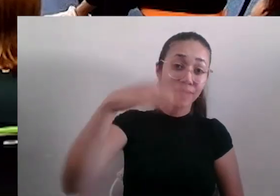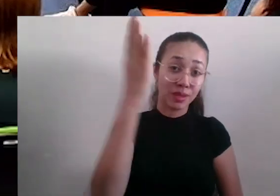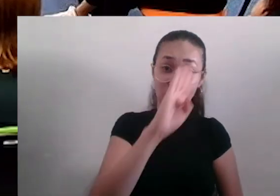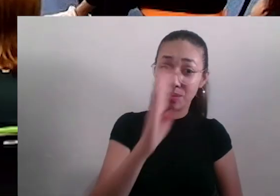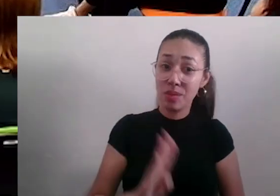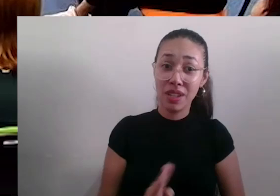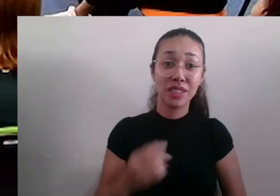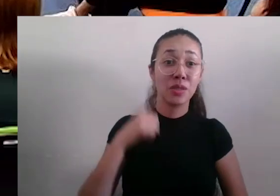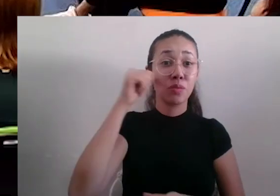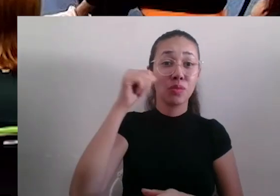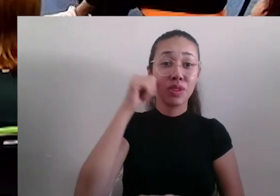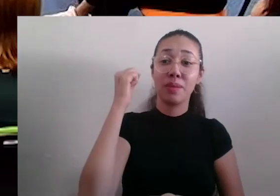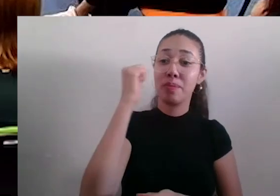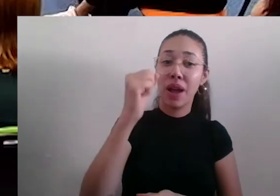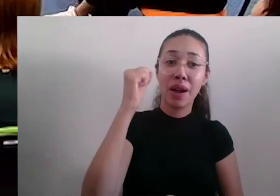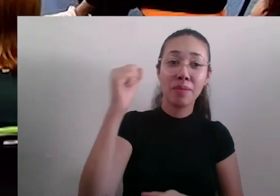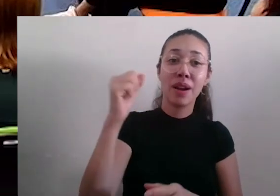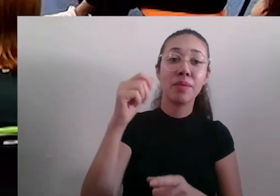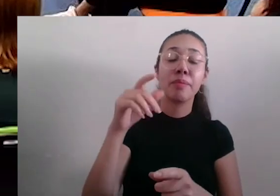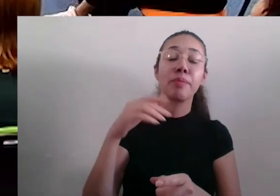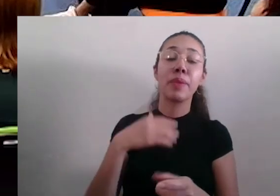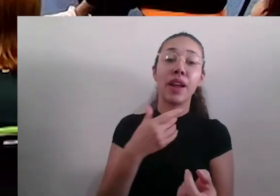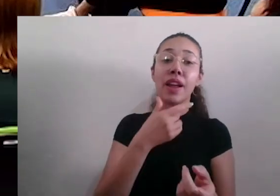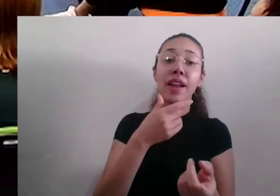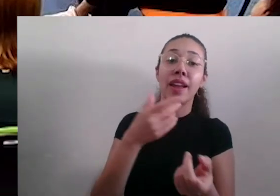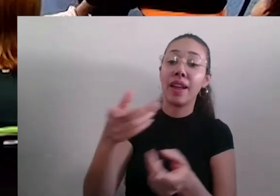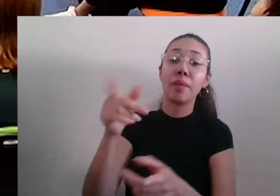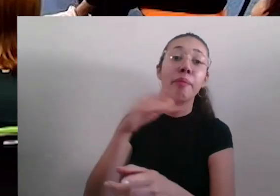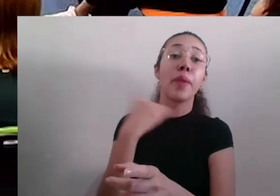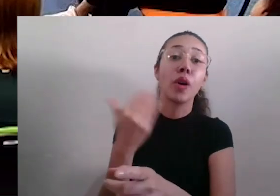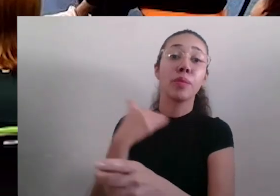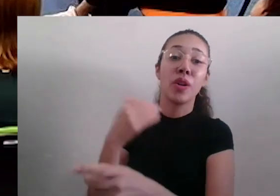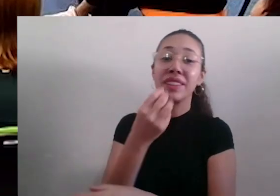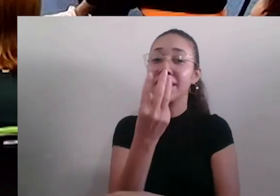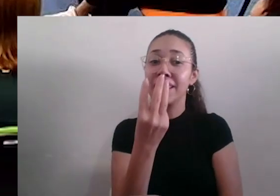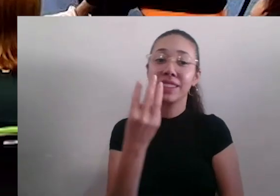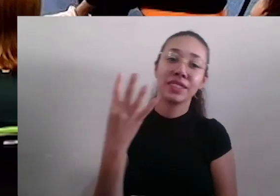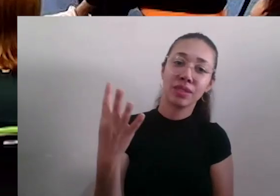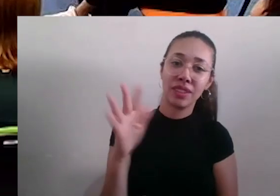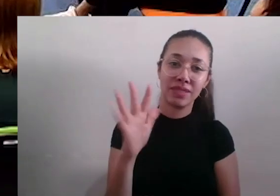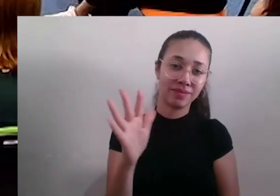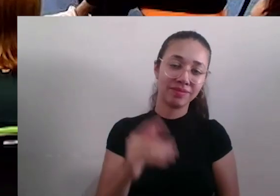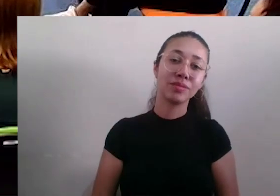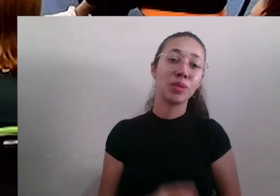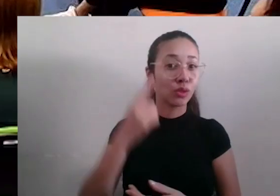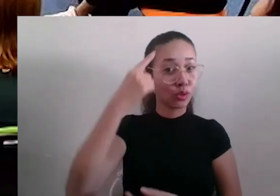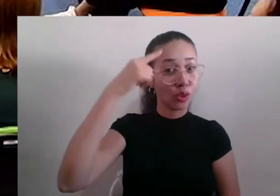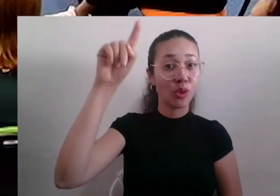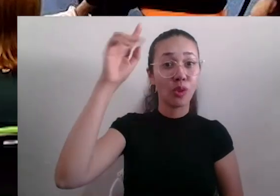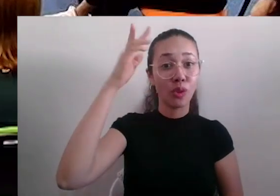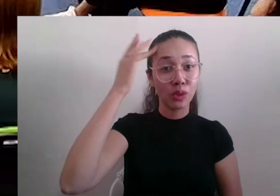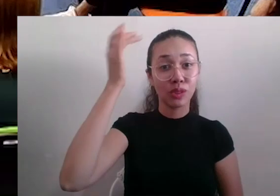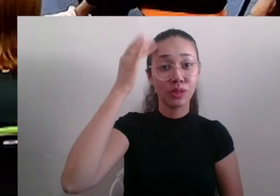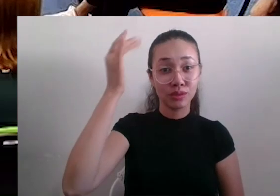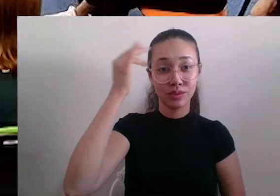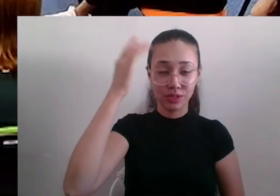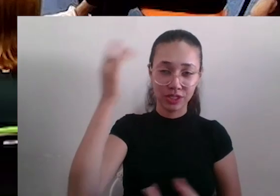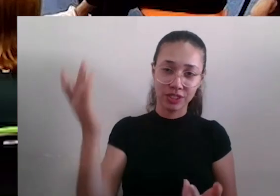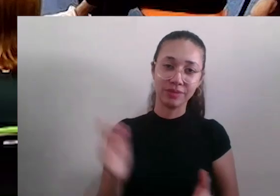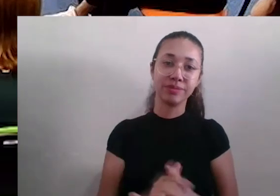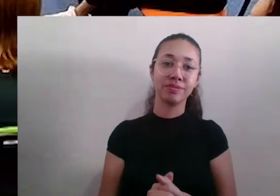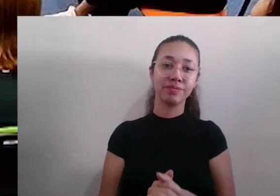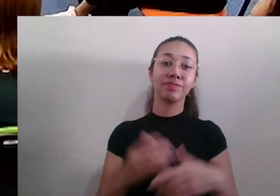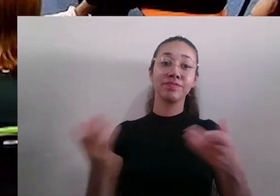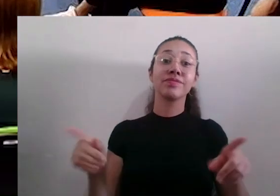horrível e o caso o caso da Ângela o caso da Angela tem a diferença porque tem essa